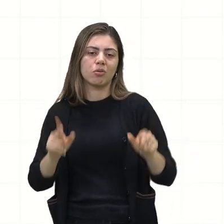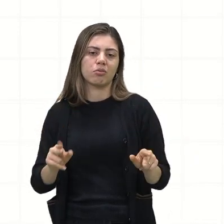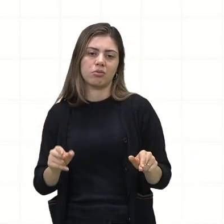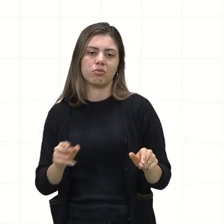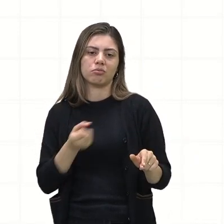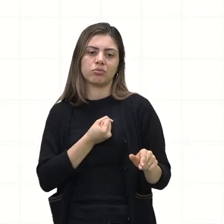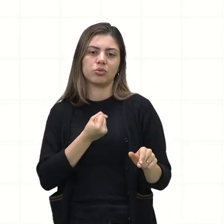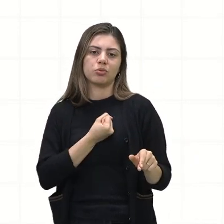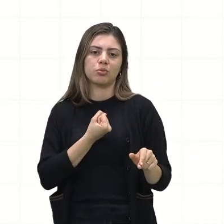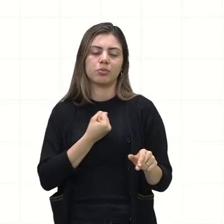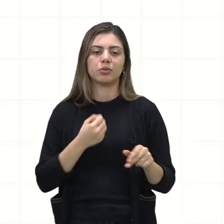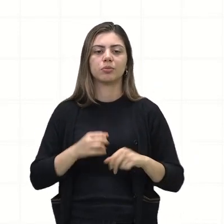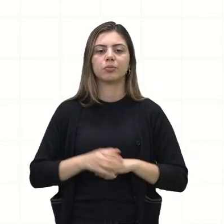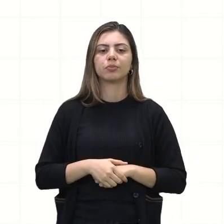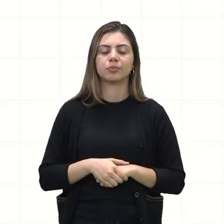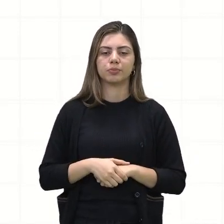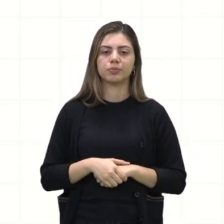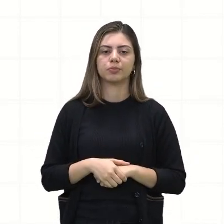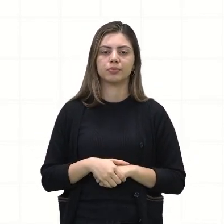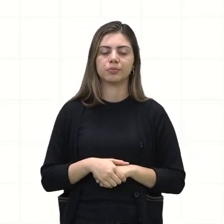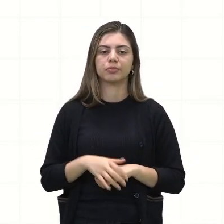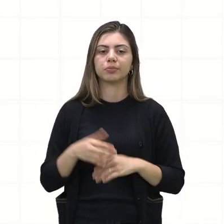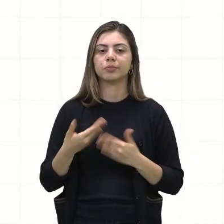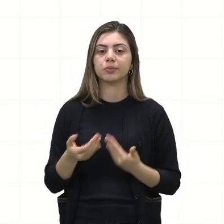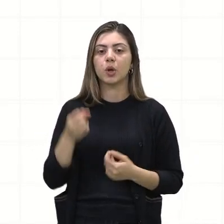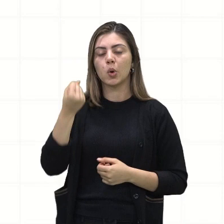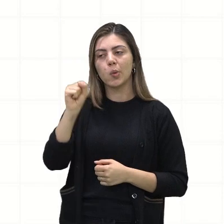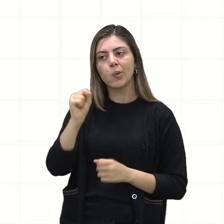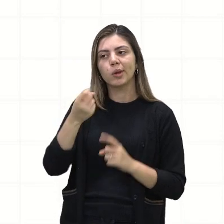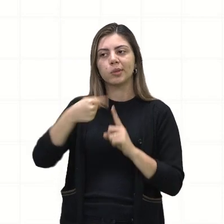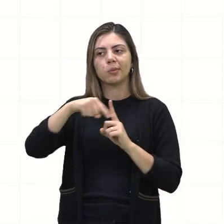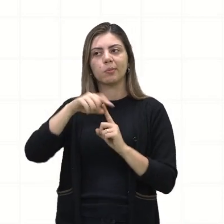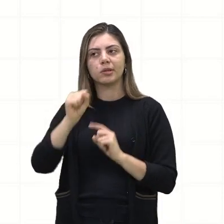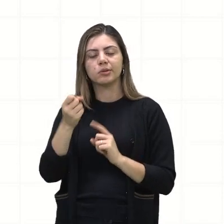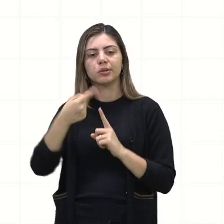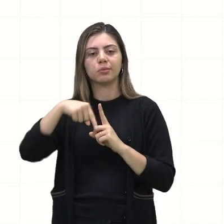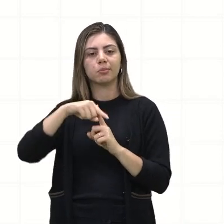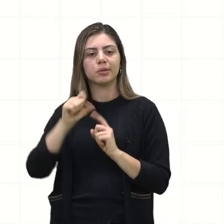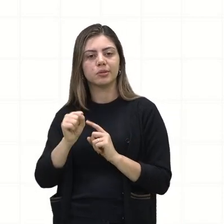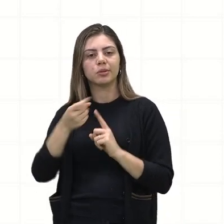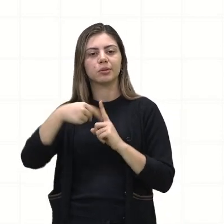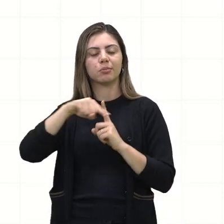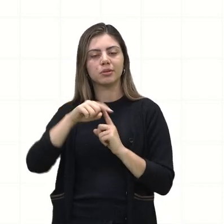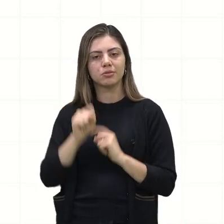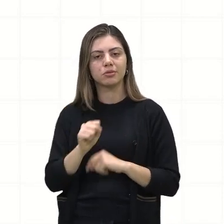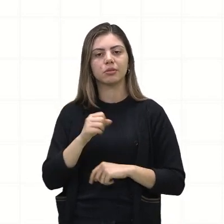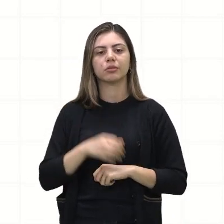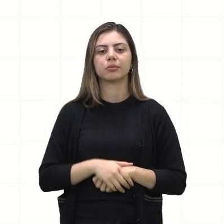linha 5. 8 mais 8 mais 8 mais 8. Então, nós temos aqui.